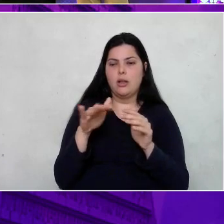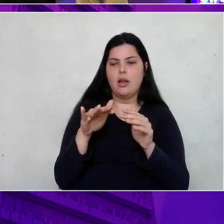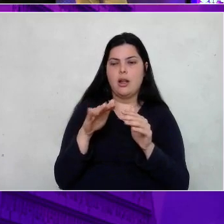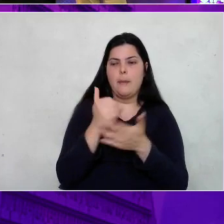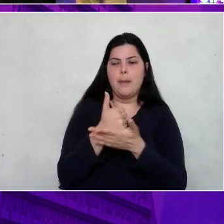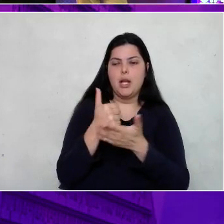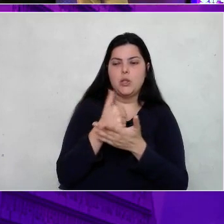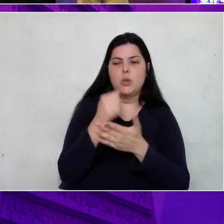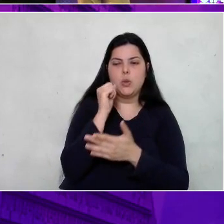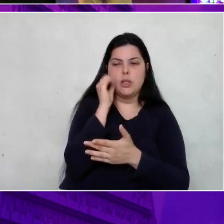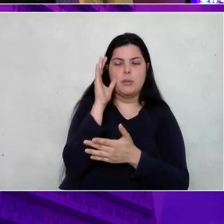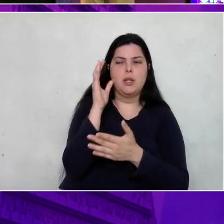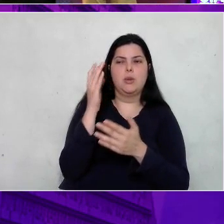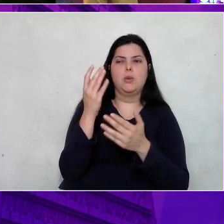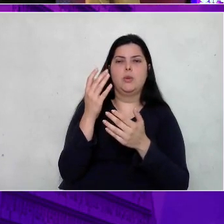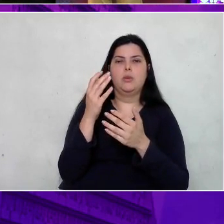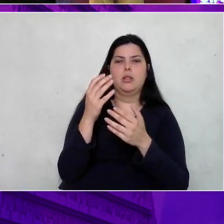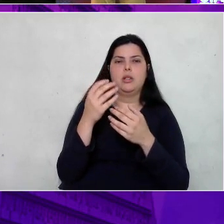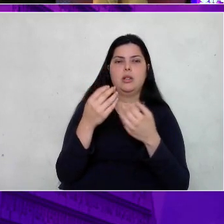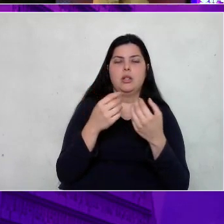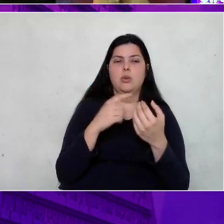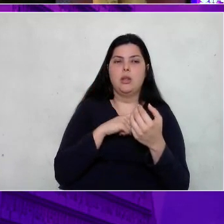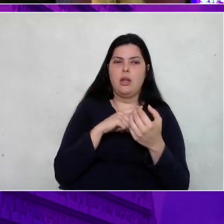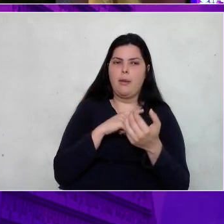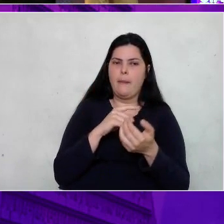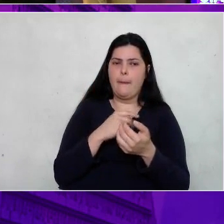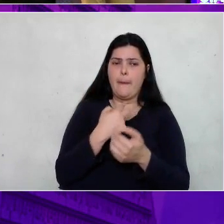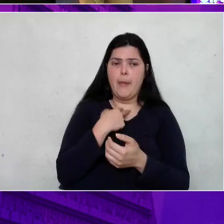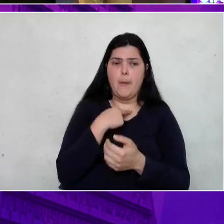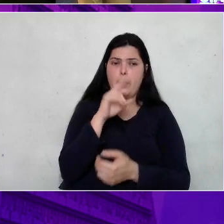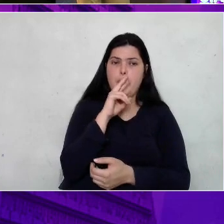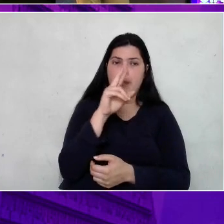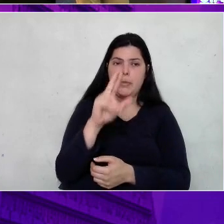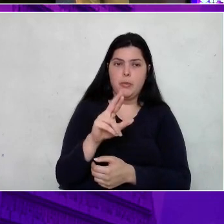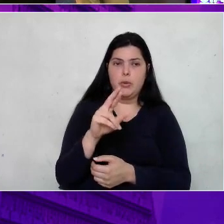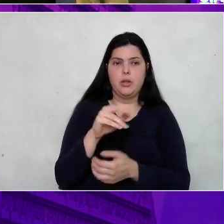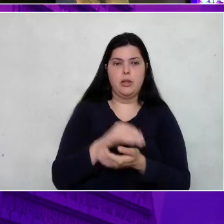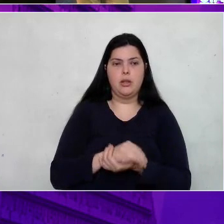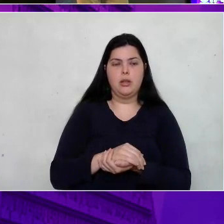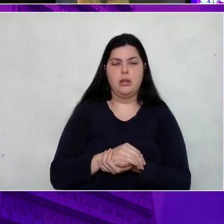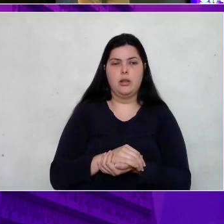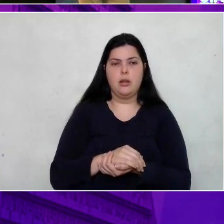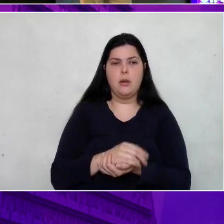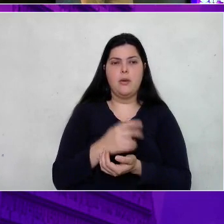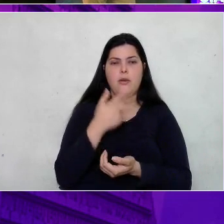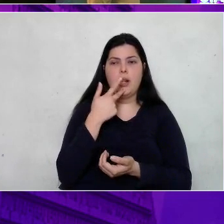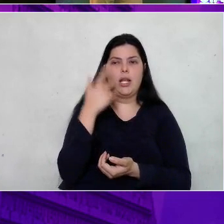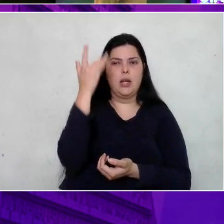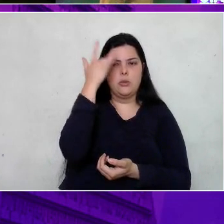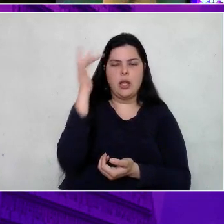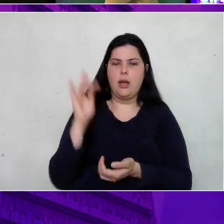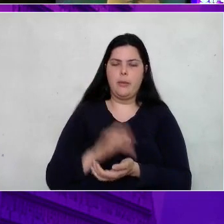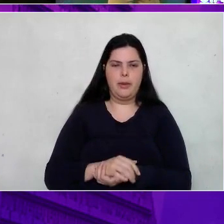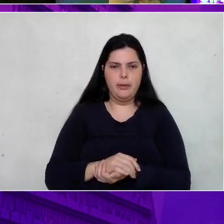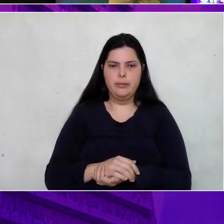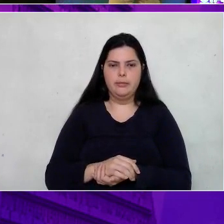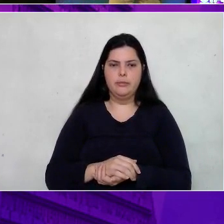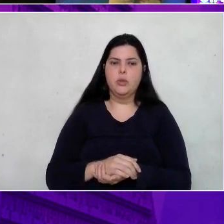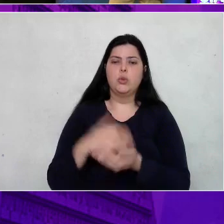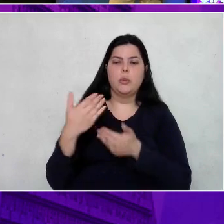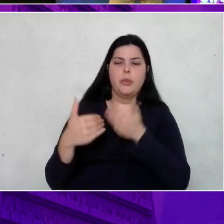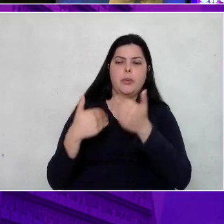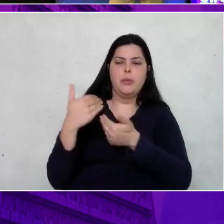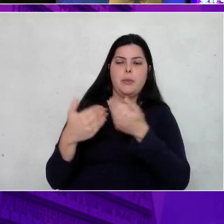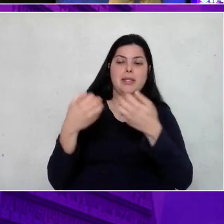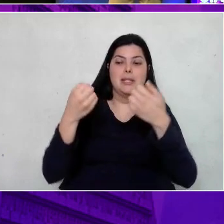estou te fornecendo, você não pode responder ou pode dizer que não sabe. Então, todo esse processo você tem que explicar para